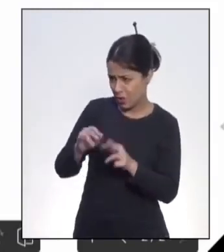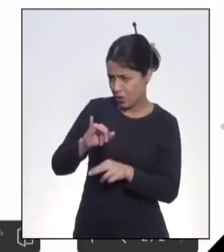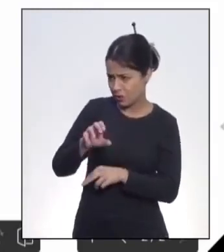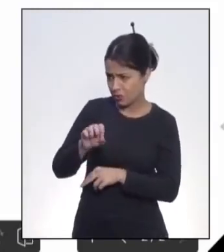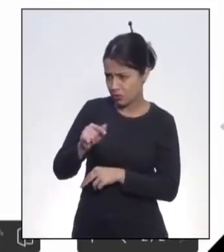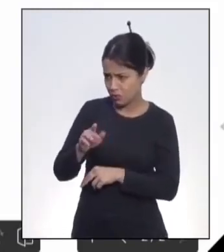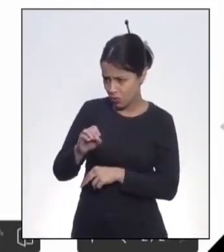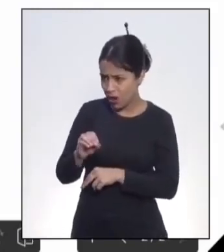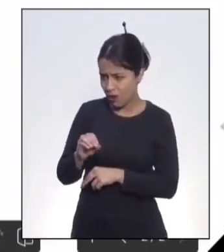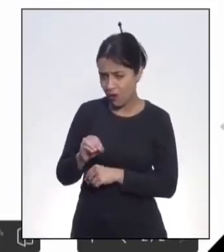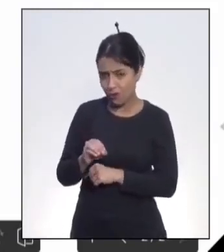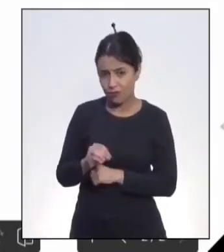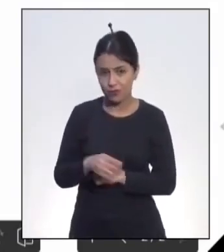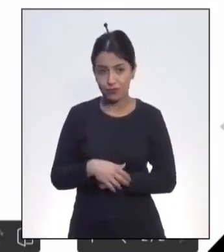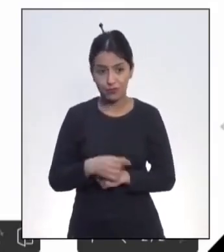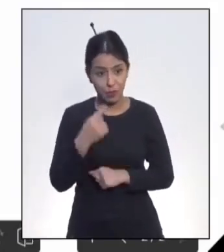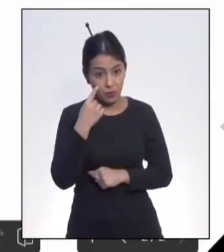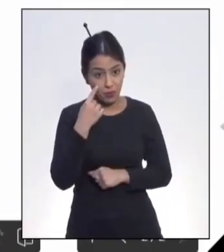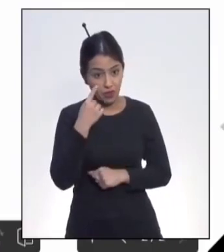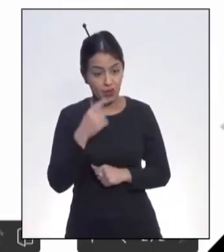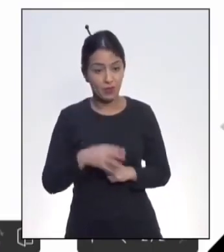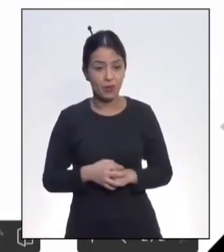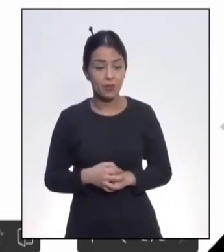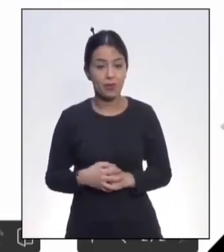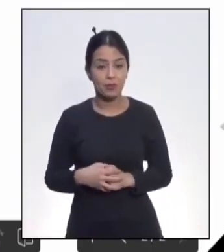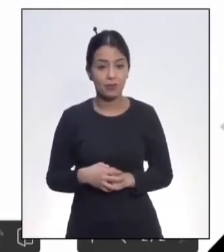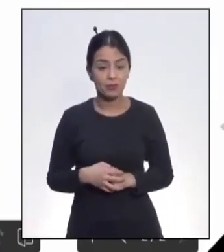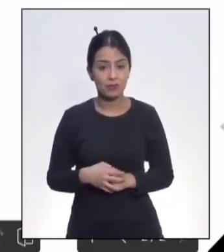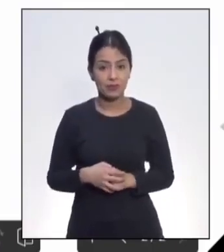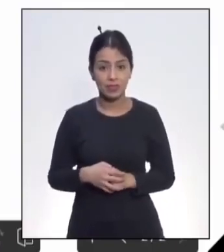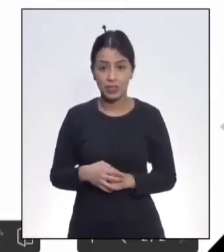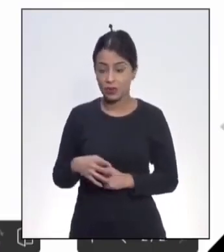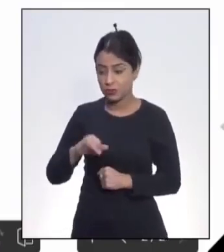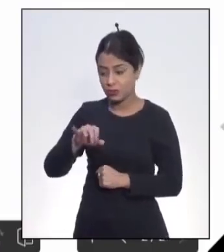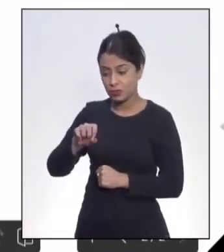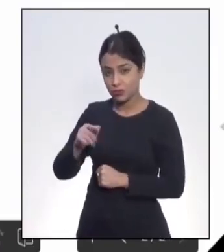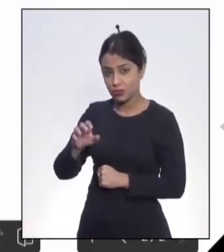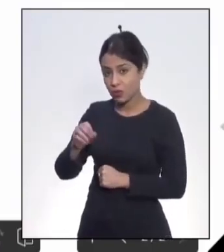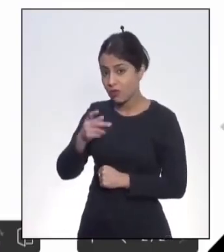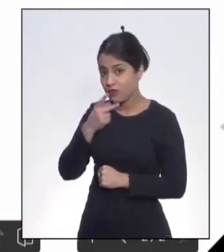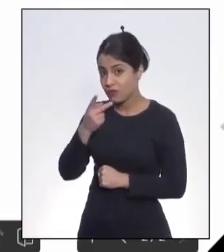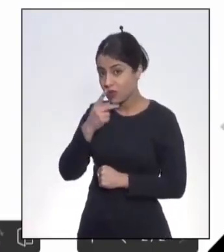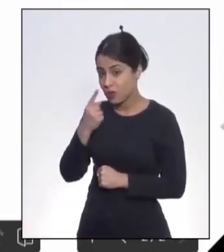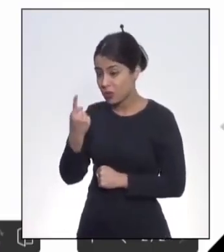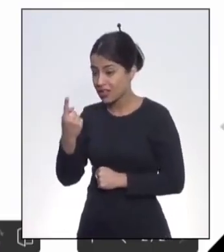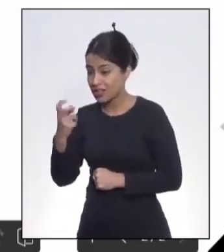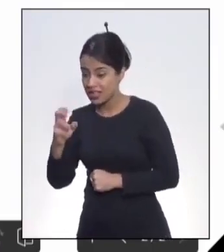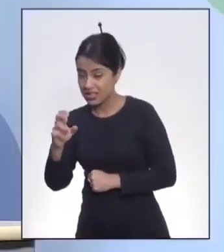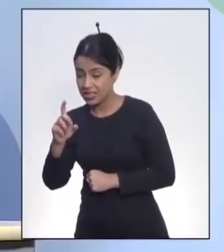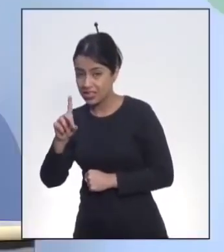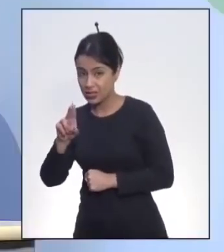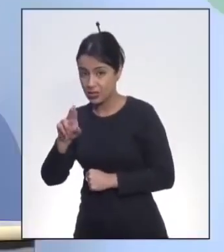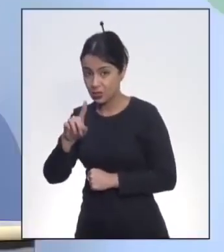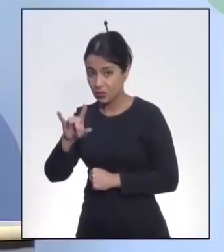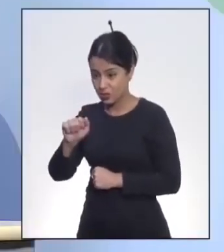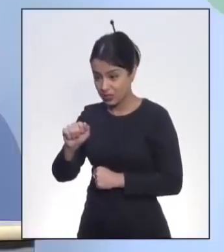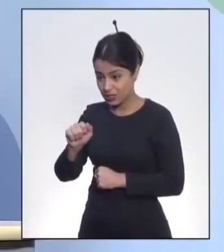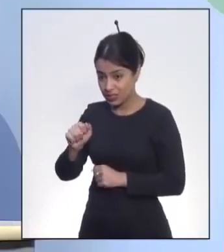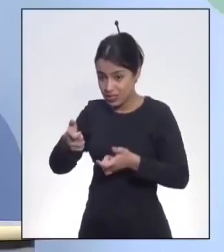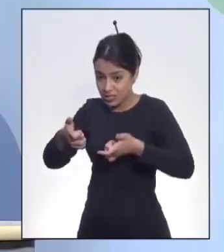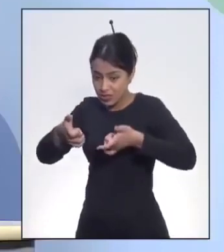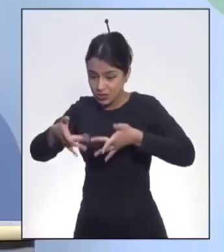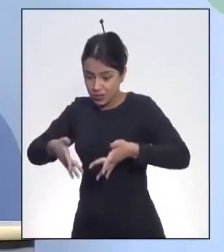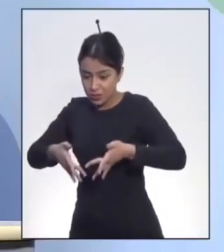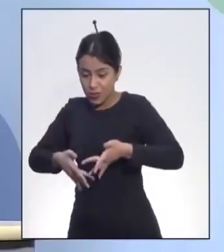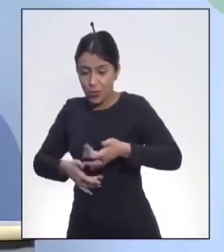achei agora? Vai lá, João. 15 dúzias, né? Sobraram 10, faltando